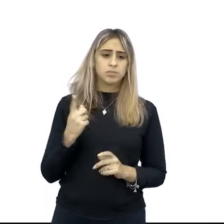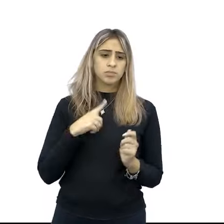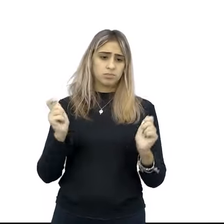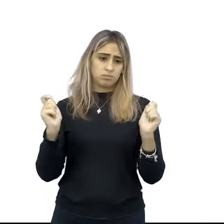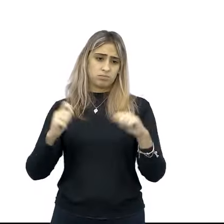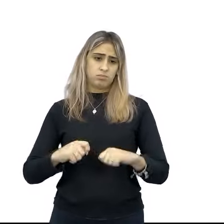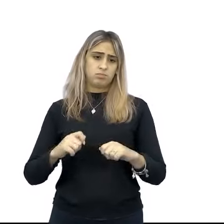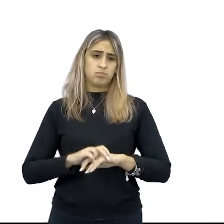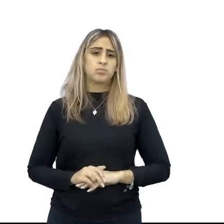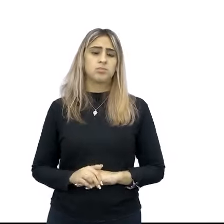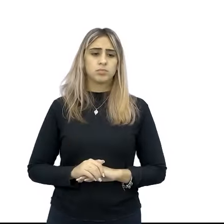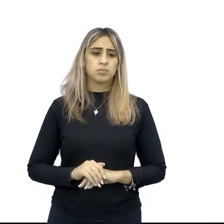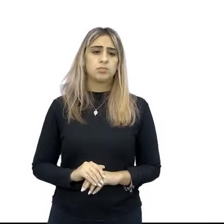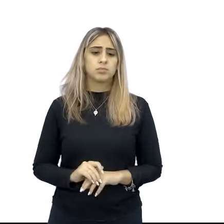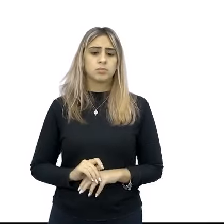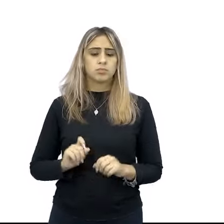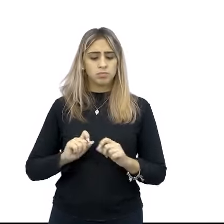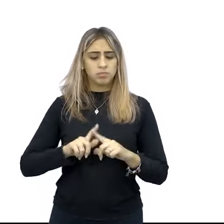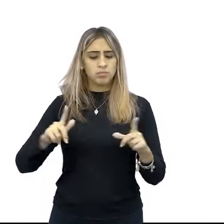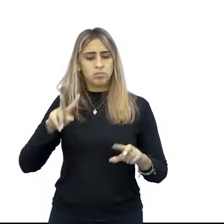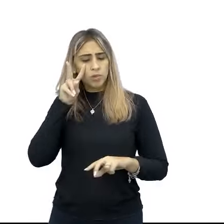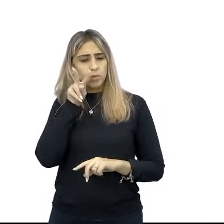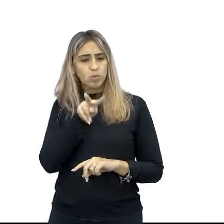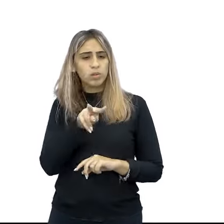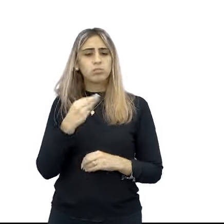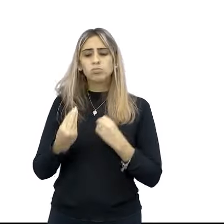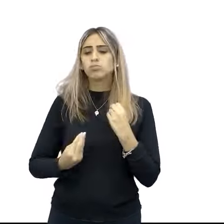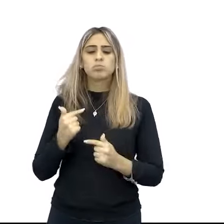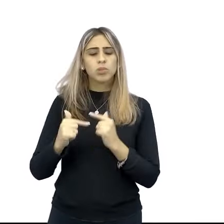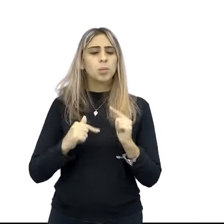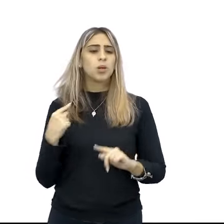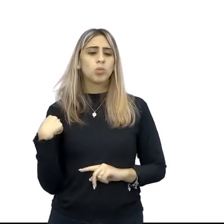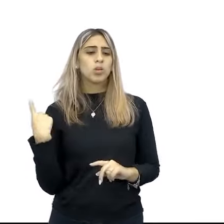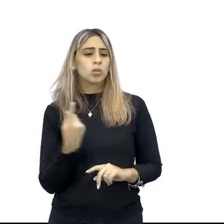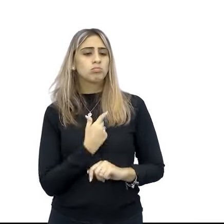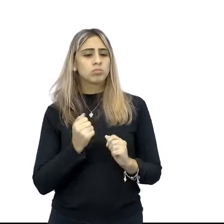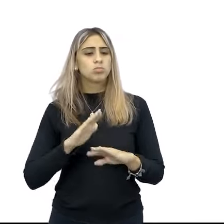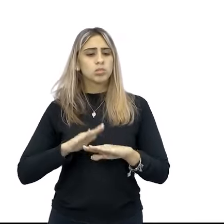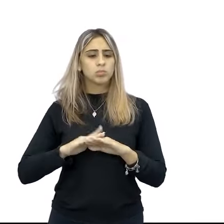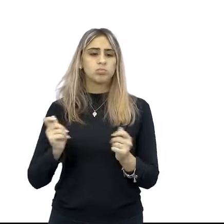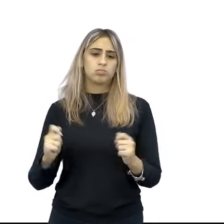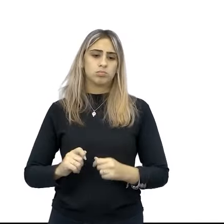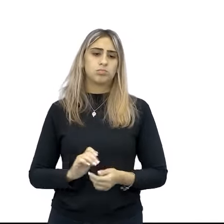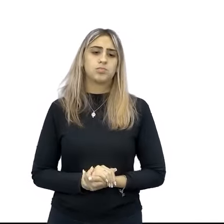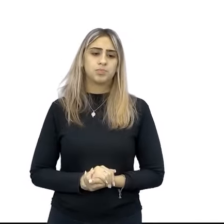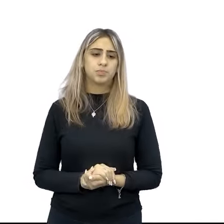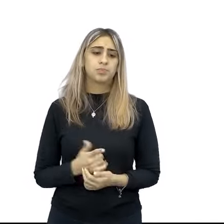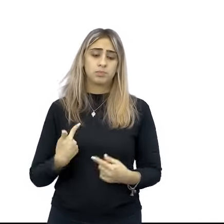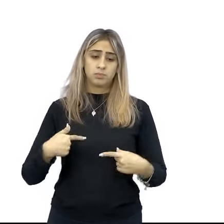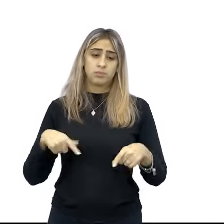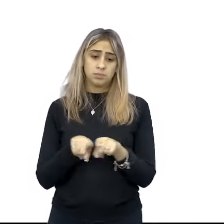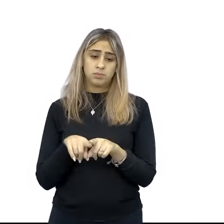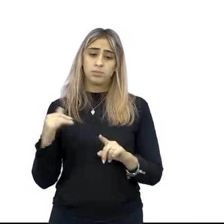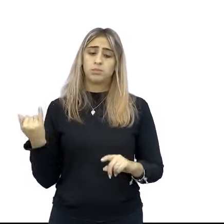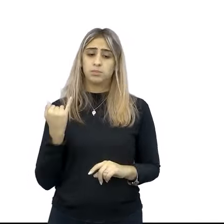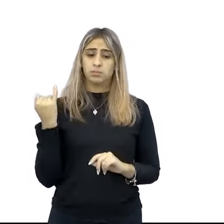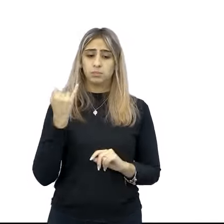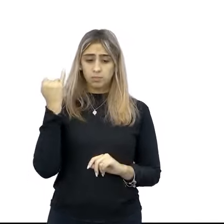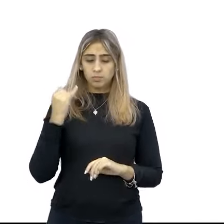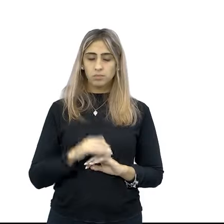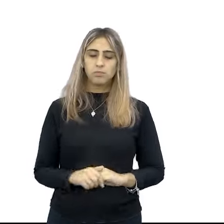possibilita ampliar aí o olhar sobre o trabalho que nós podemos possibilitar. E também é muito